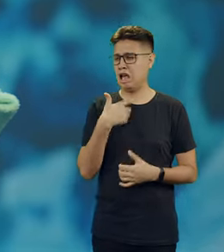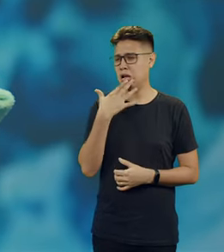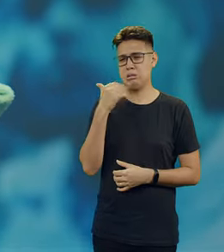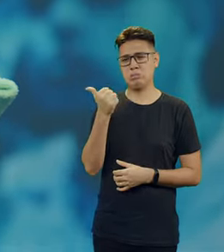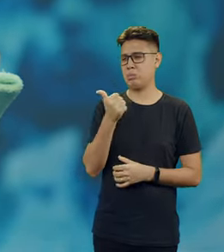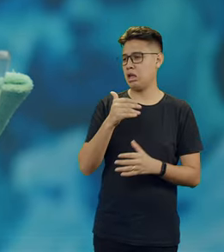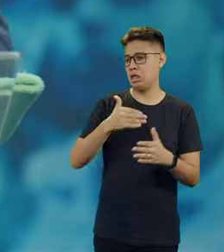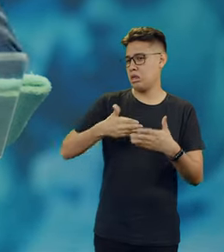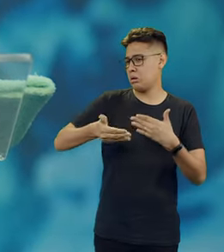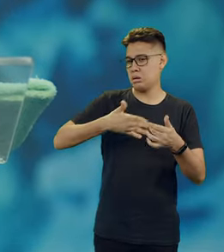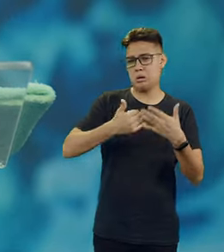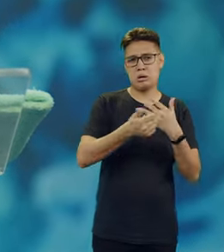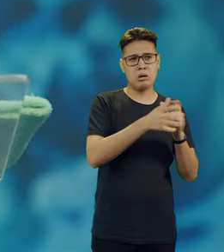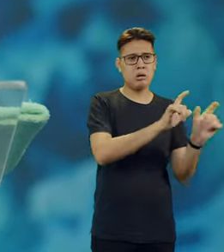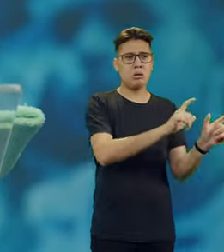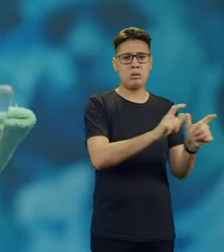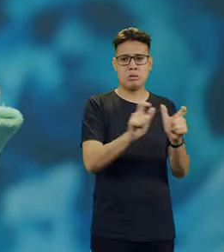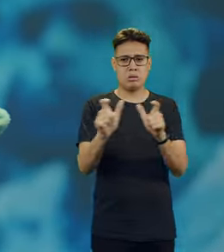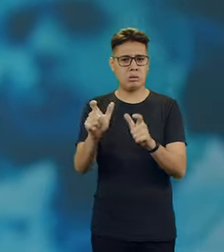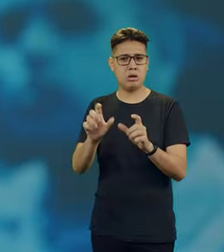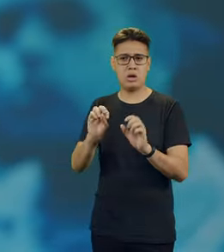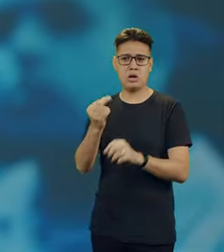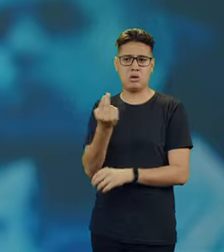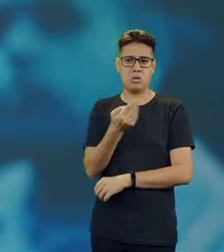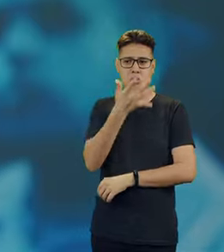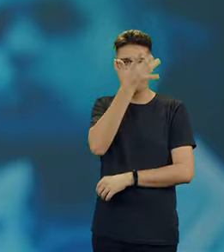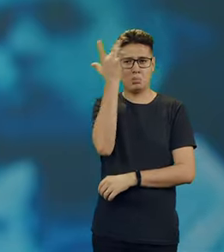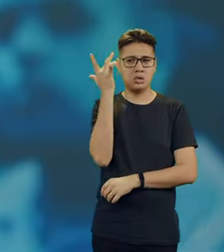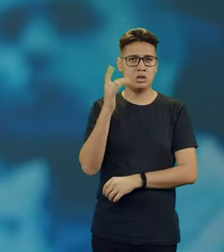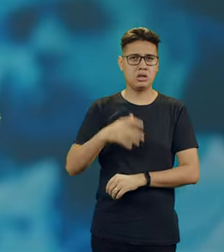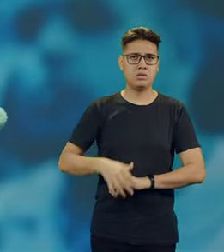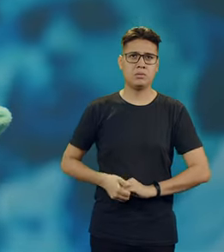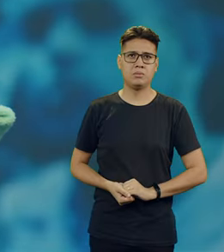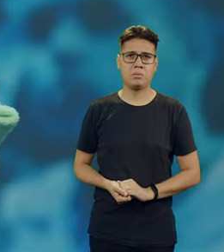melhores que todos e ainda tira onda com os outros.